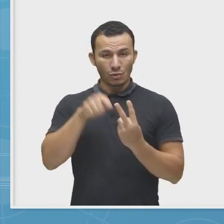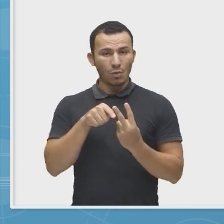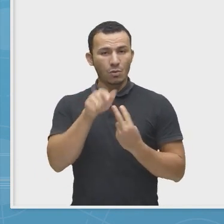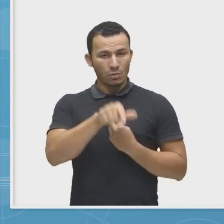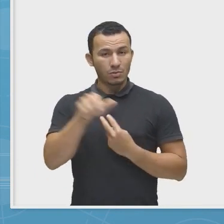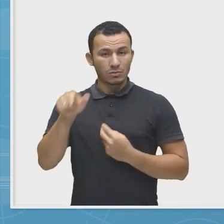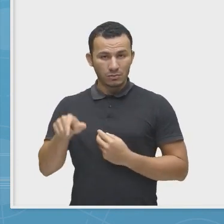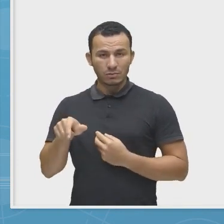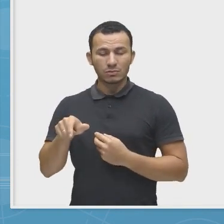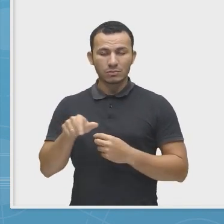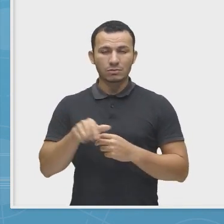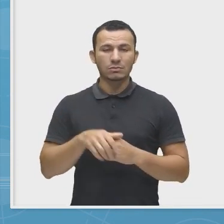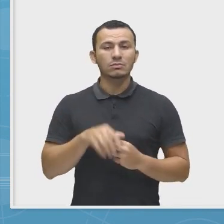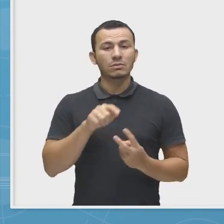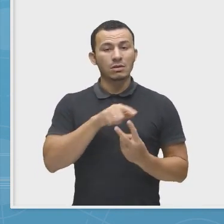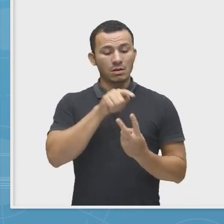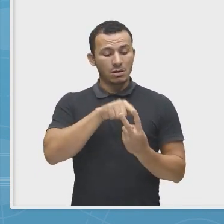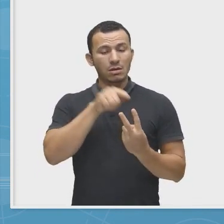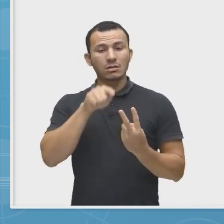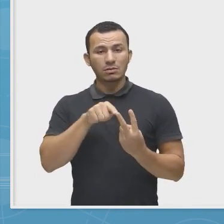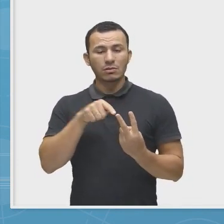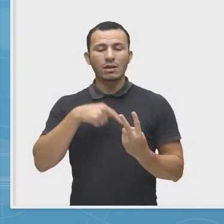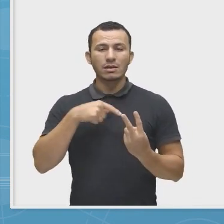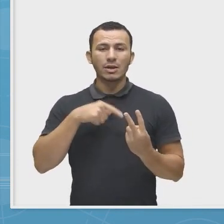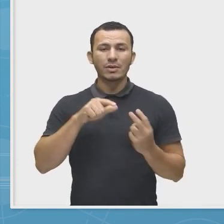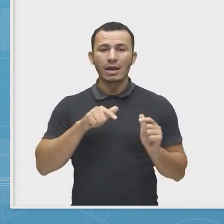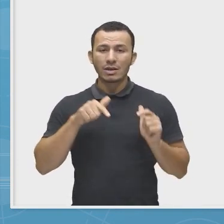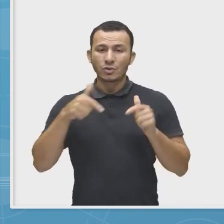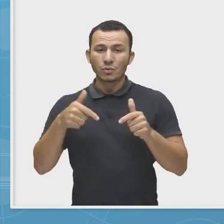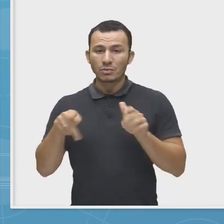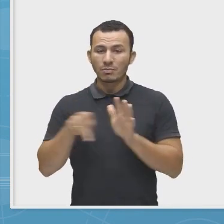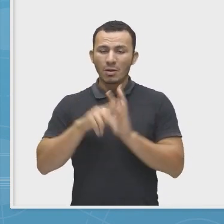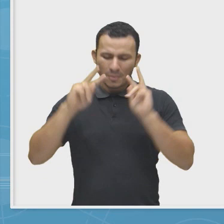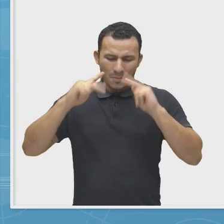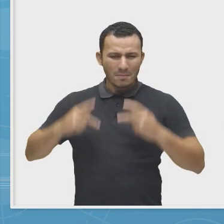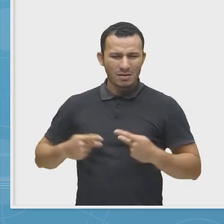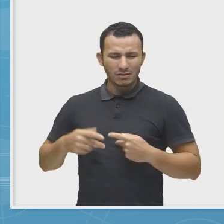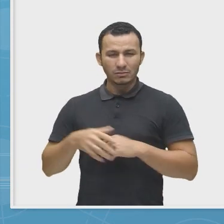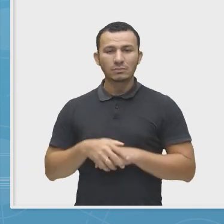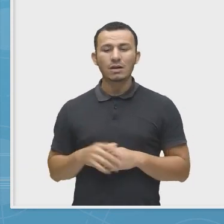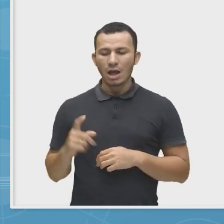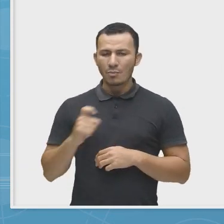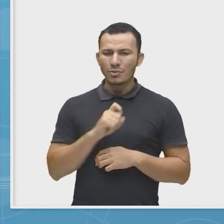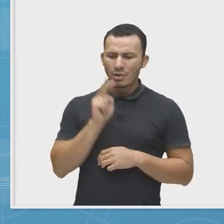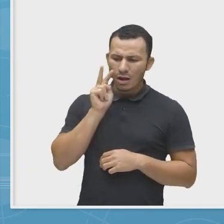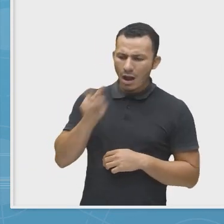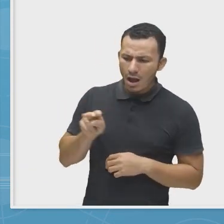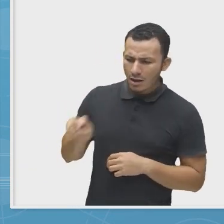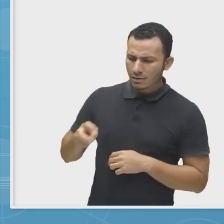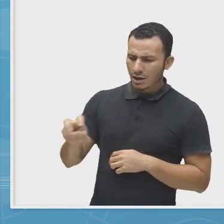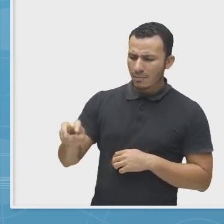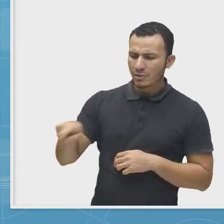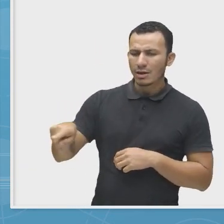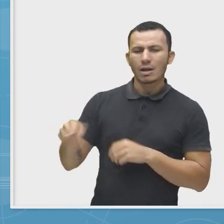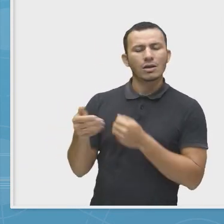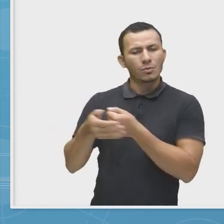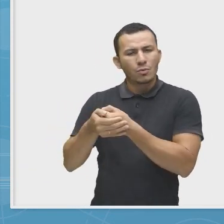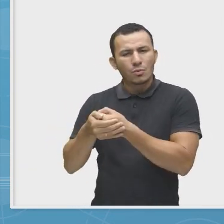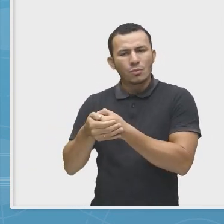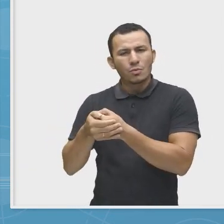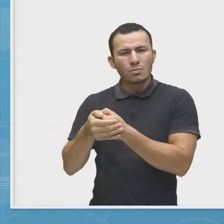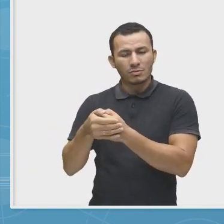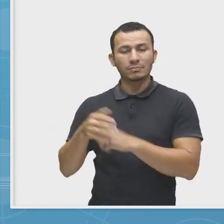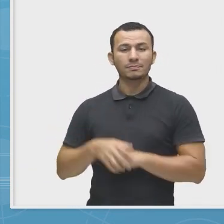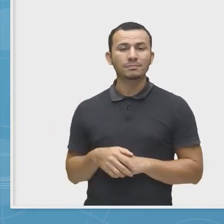personagens e eles têm atitudes humanas. Ó. Uma minhoca viu uma serpente que dormia à sombra de uma